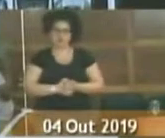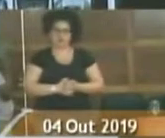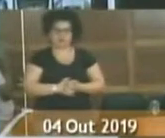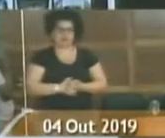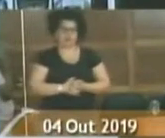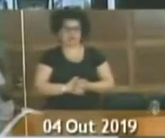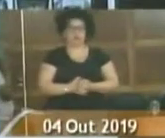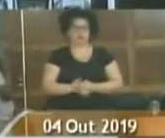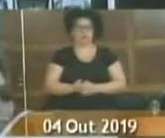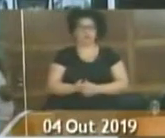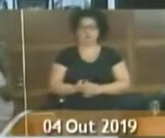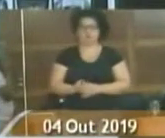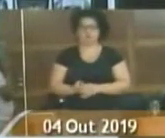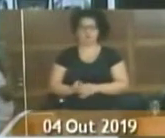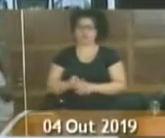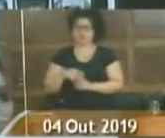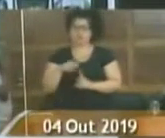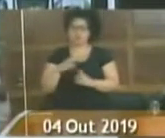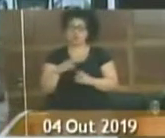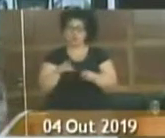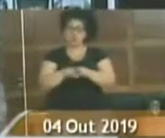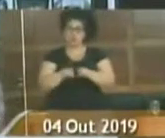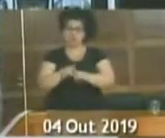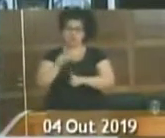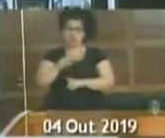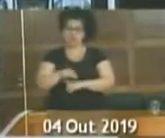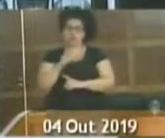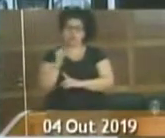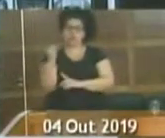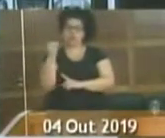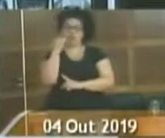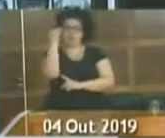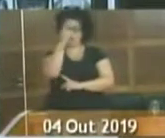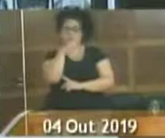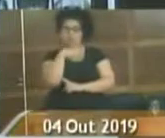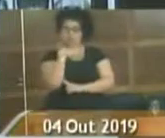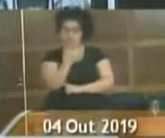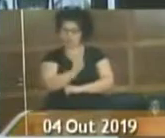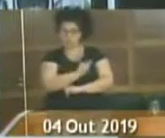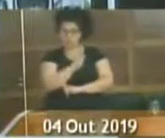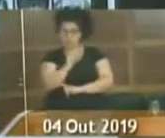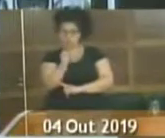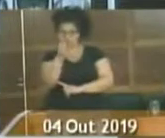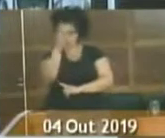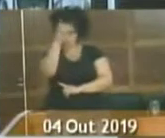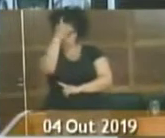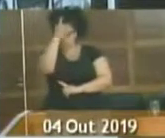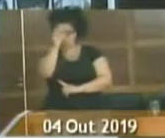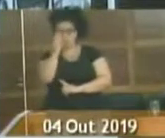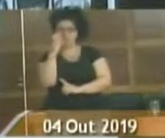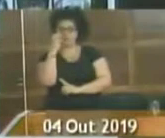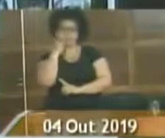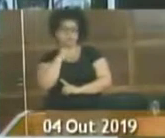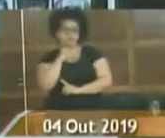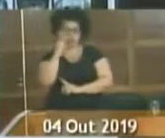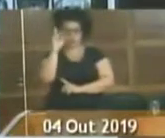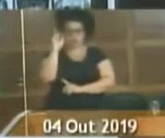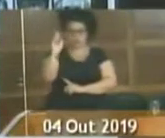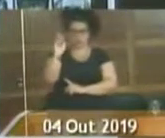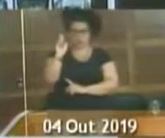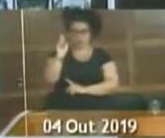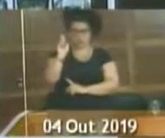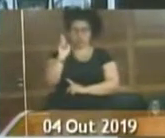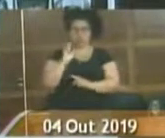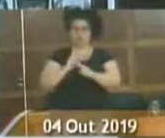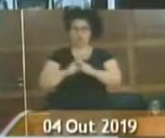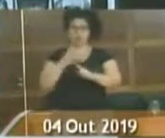E aí também é muito importante a gente ter consciência do que é posse responsável. Porque quando a gente